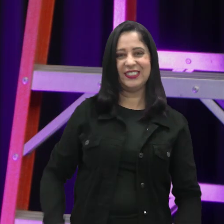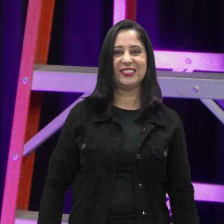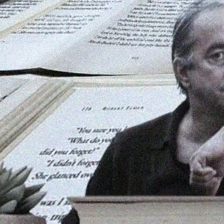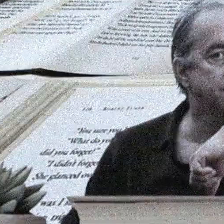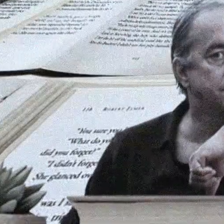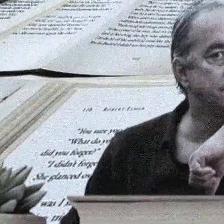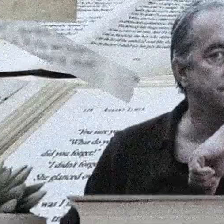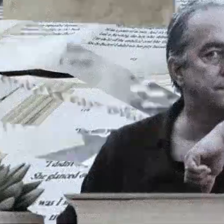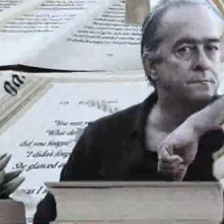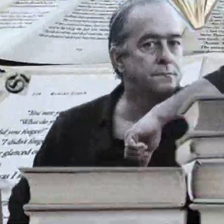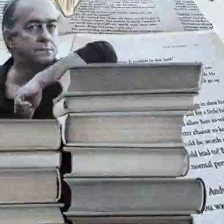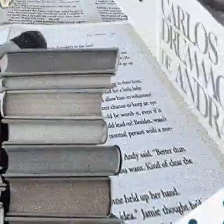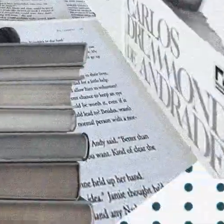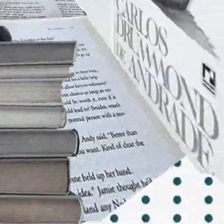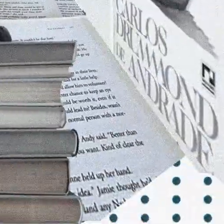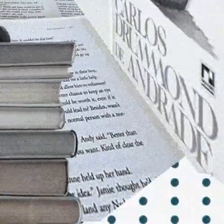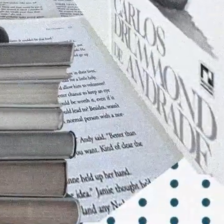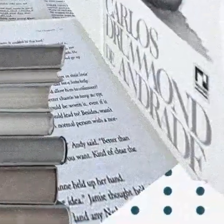aí.